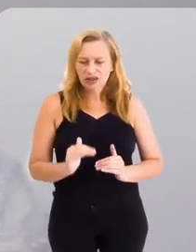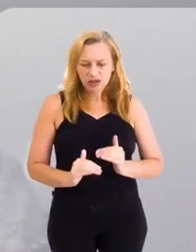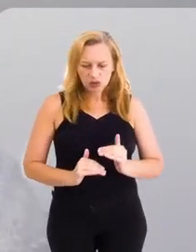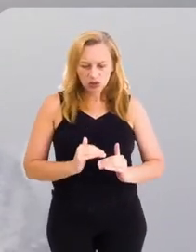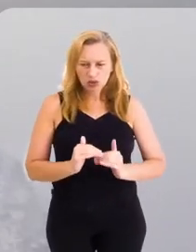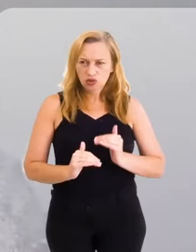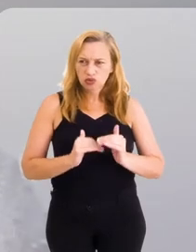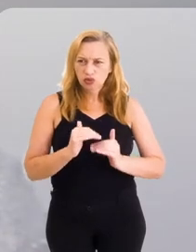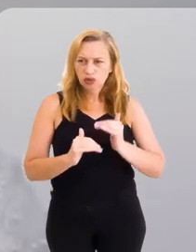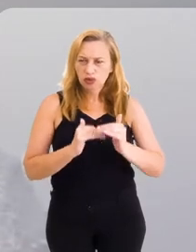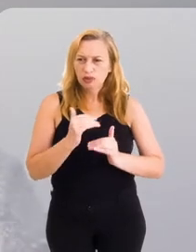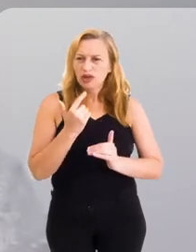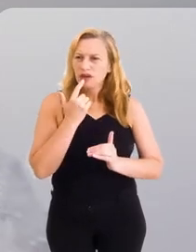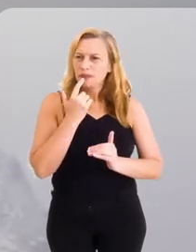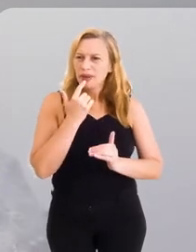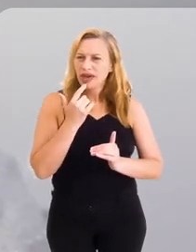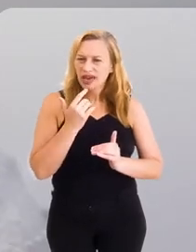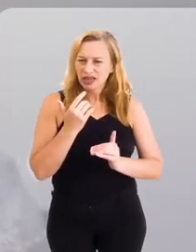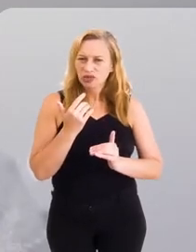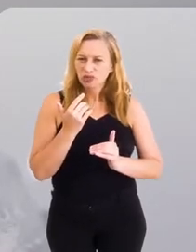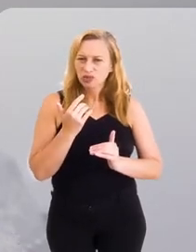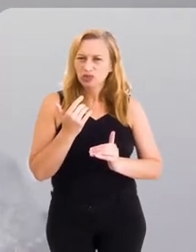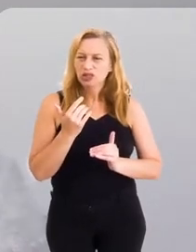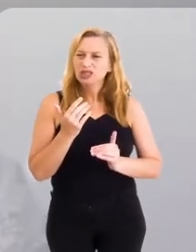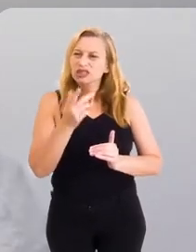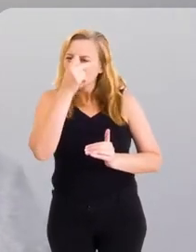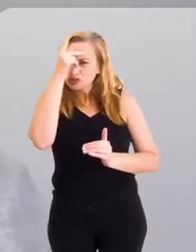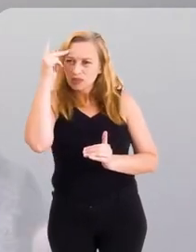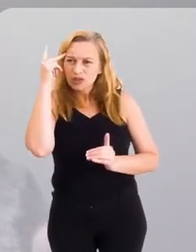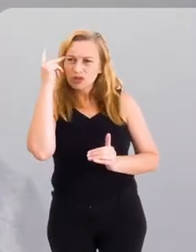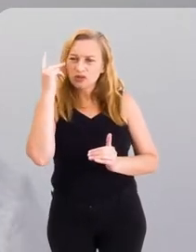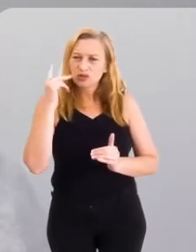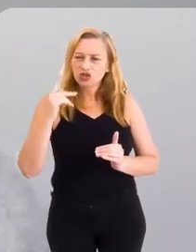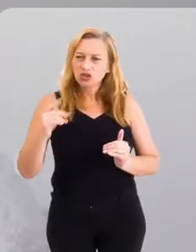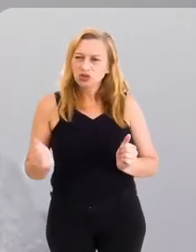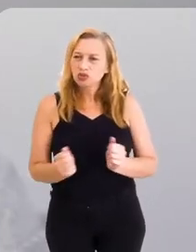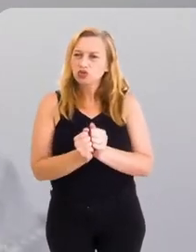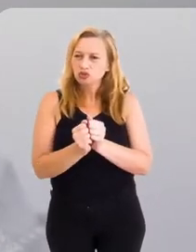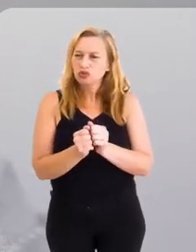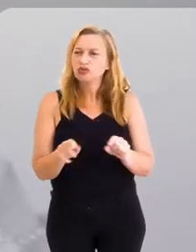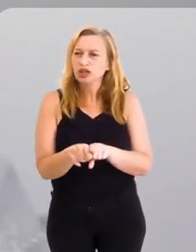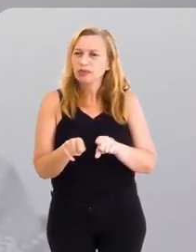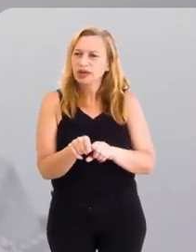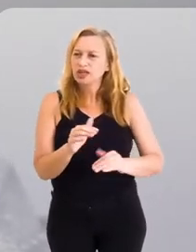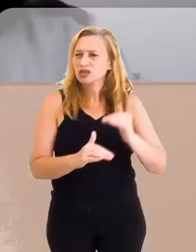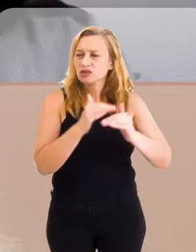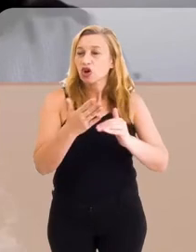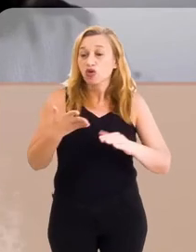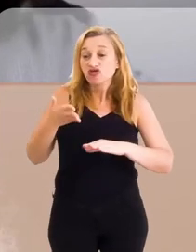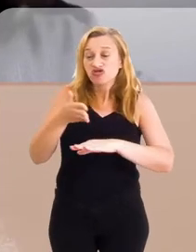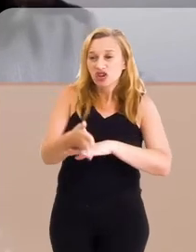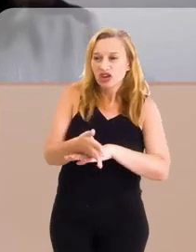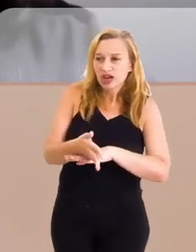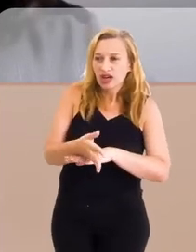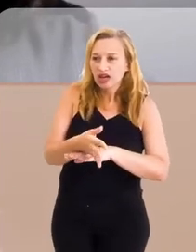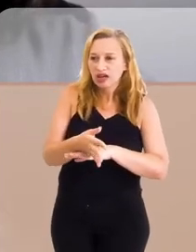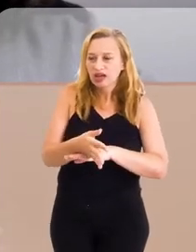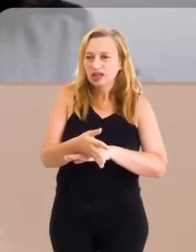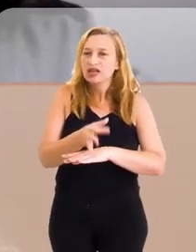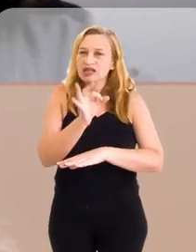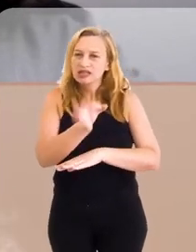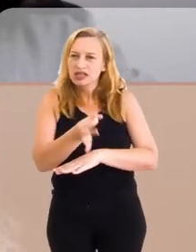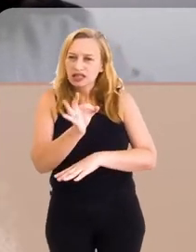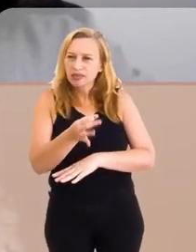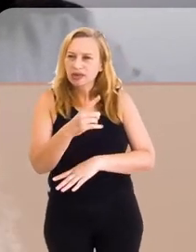À medida que a gente sobe, está mais próximo não só do ápice, mas das pessoas que estão subindo também. De tal maneira que quando chegar lá em